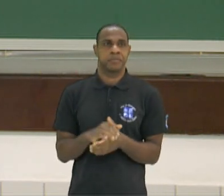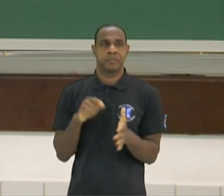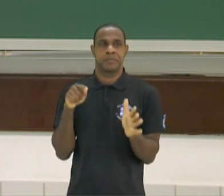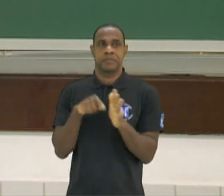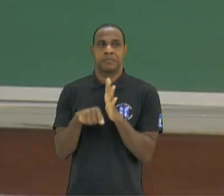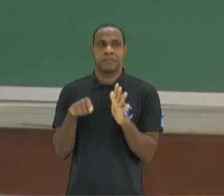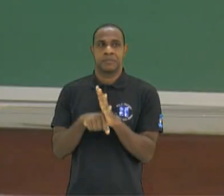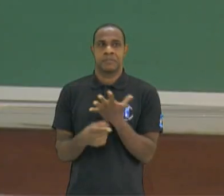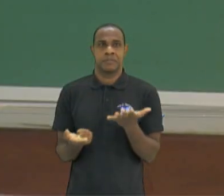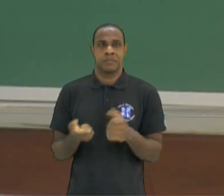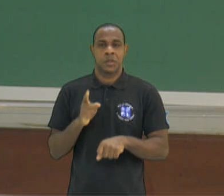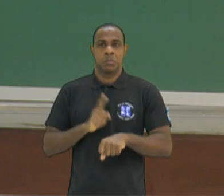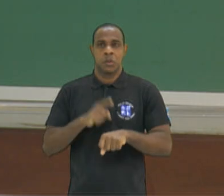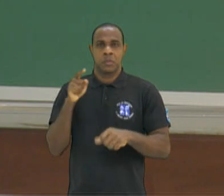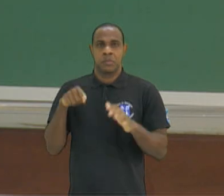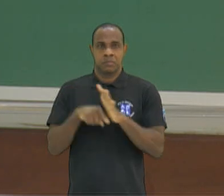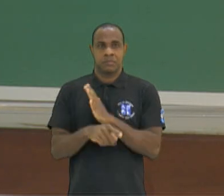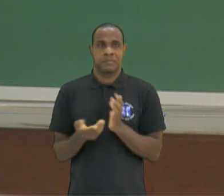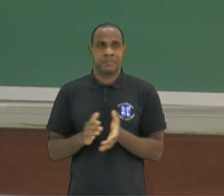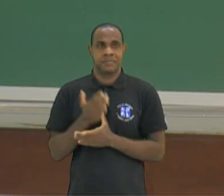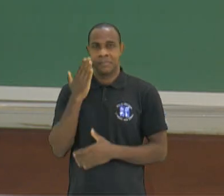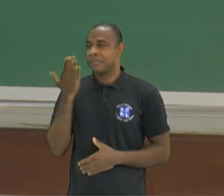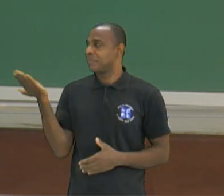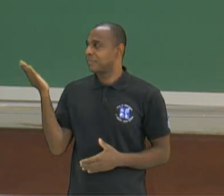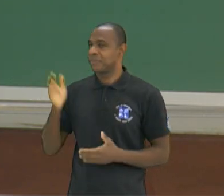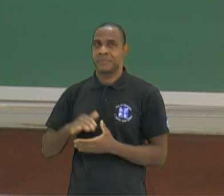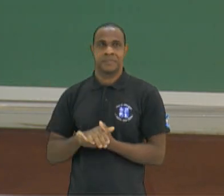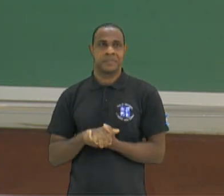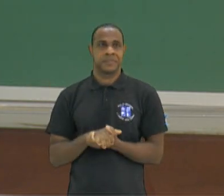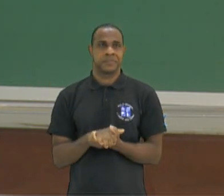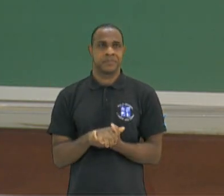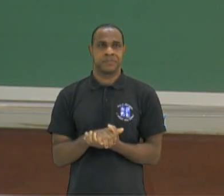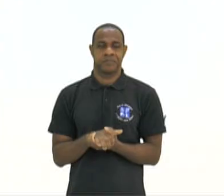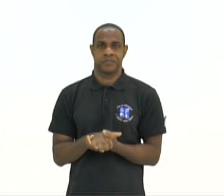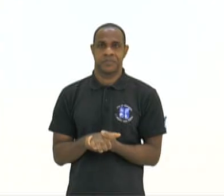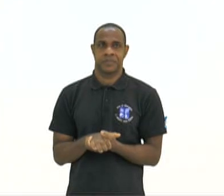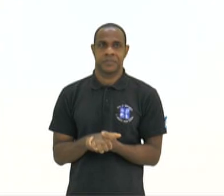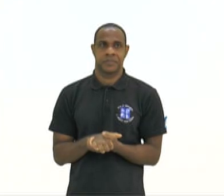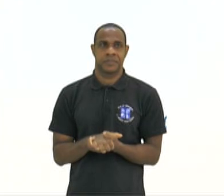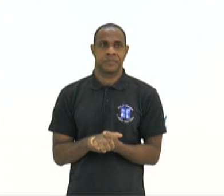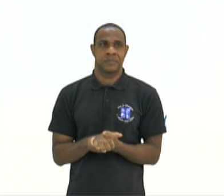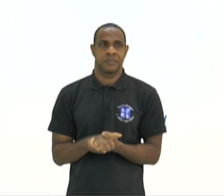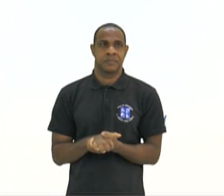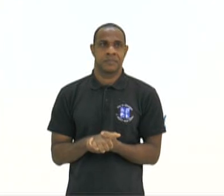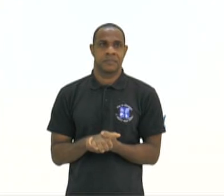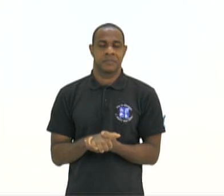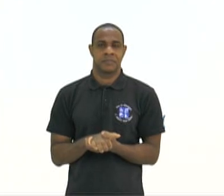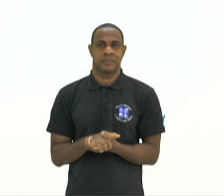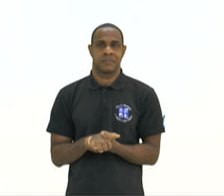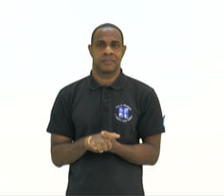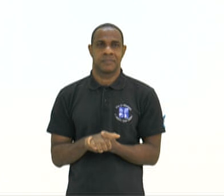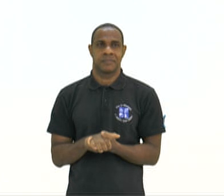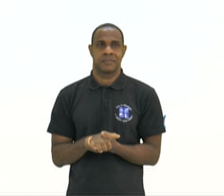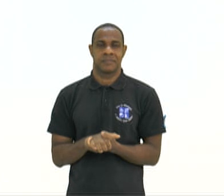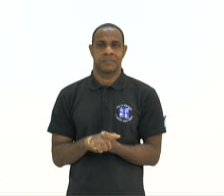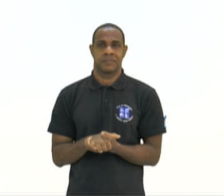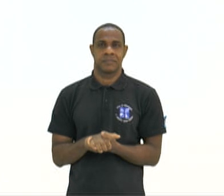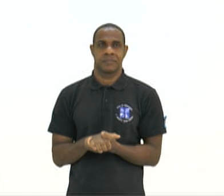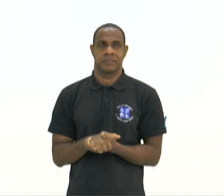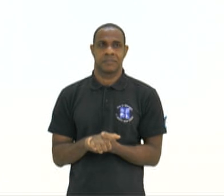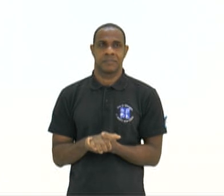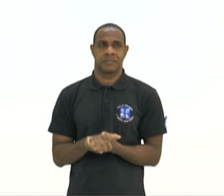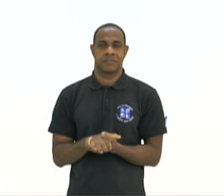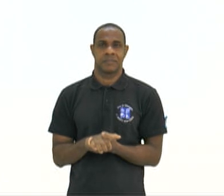time. Então vamos para o nosso quiz. Check the correct alternative. What does the word